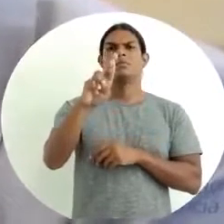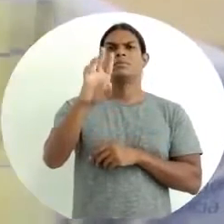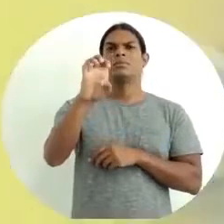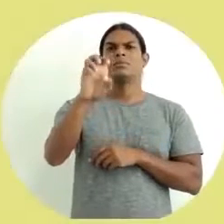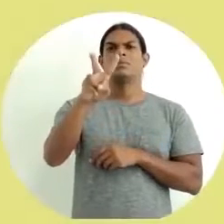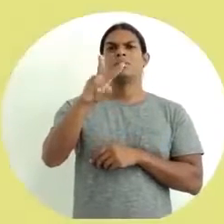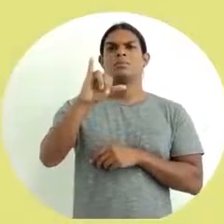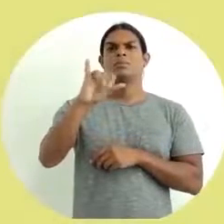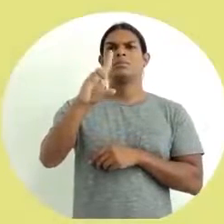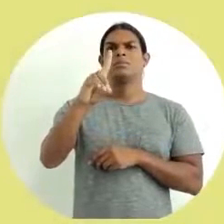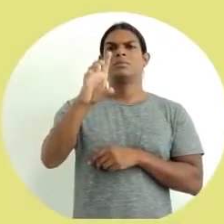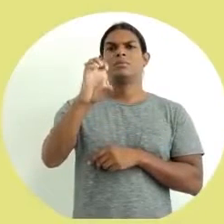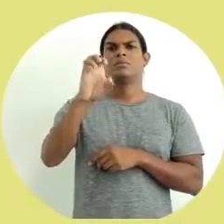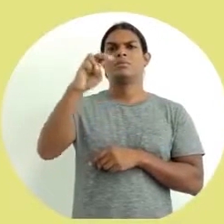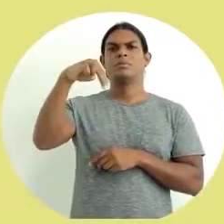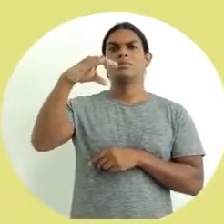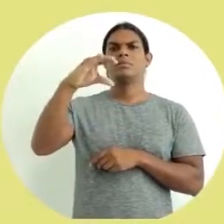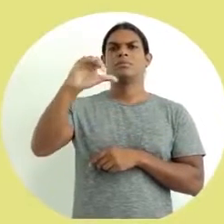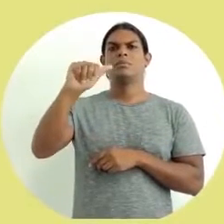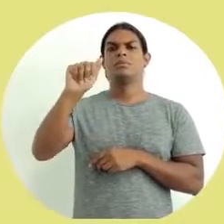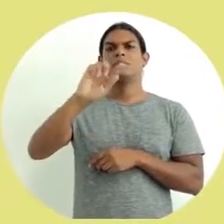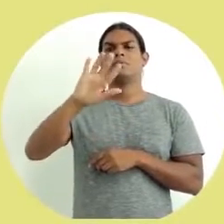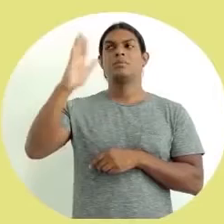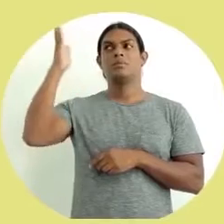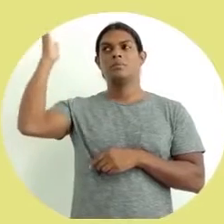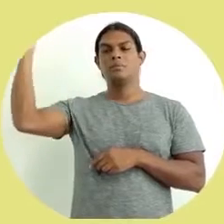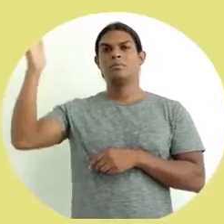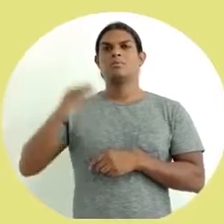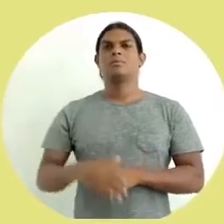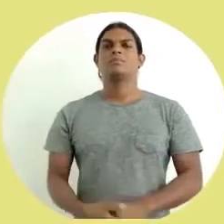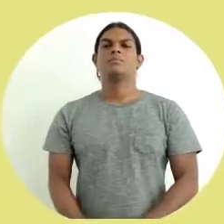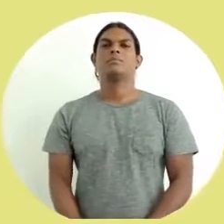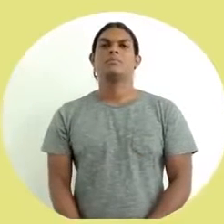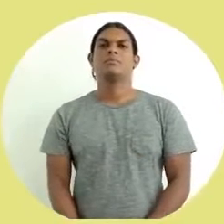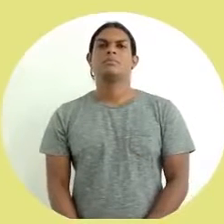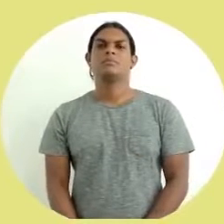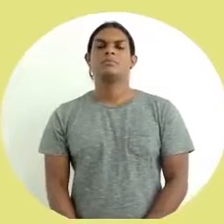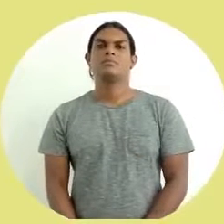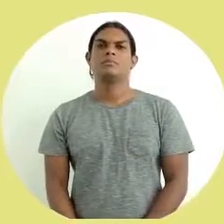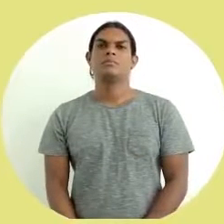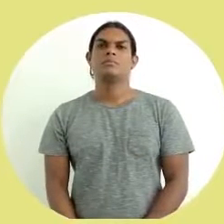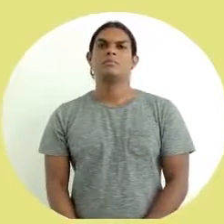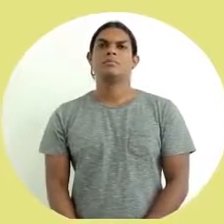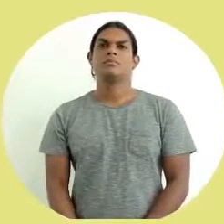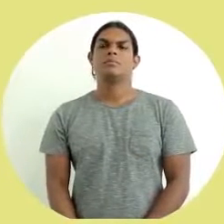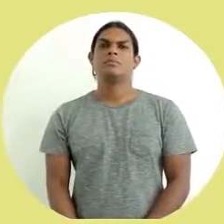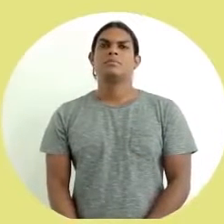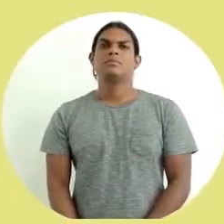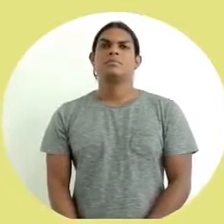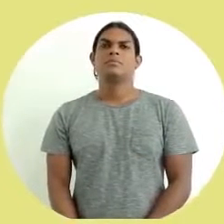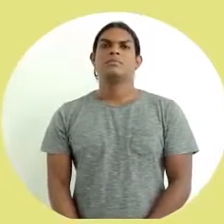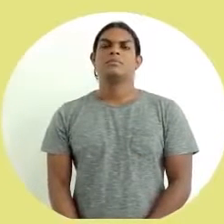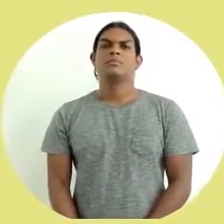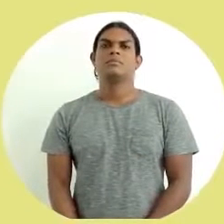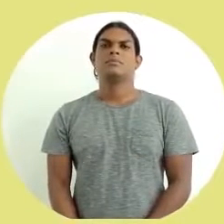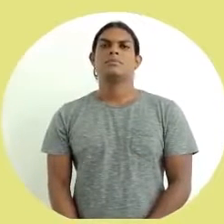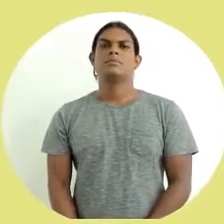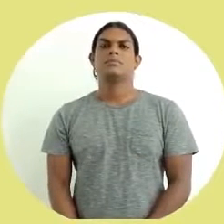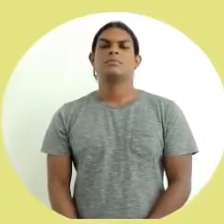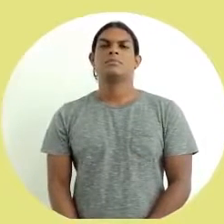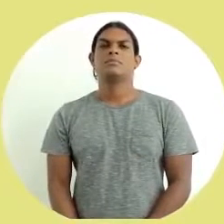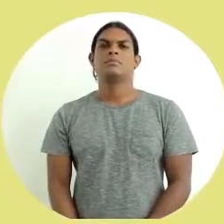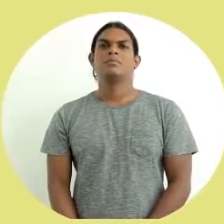19, acidente do trabalho é o que ocorre pelo exercício do trabalho a serviço da